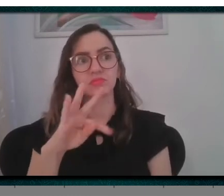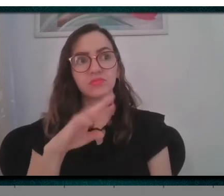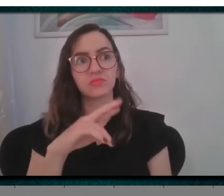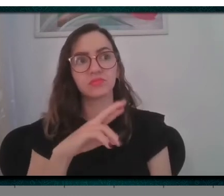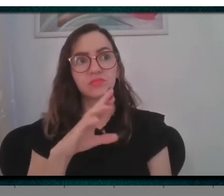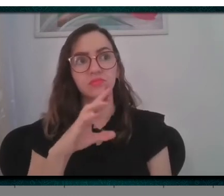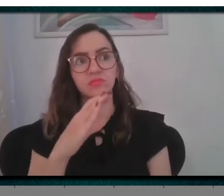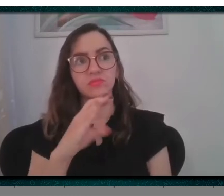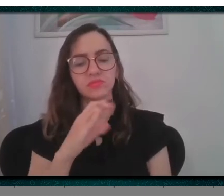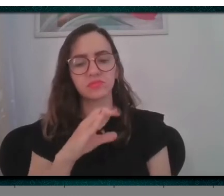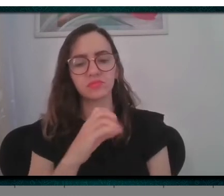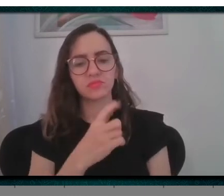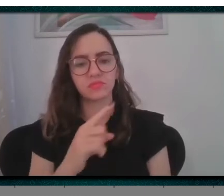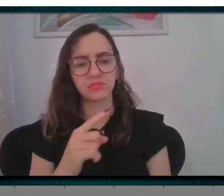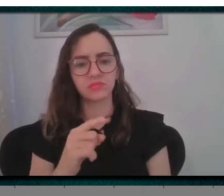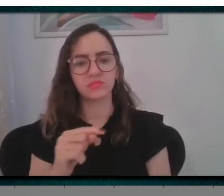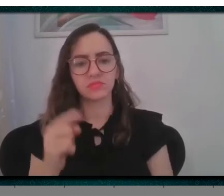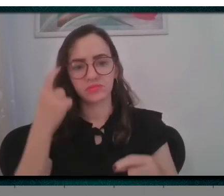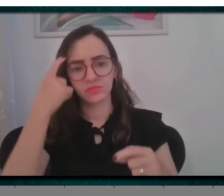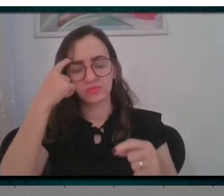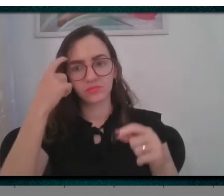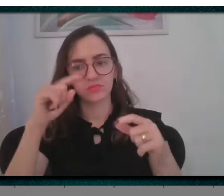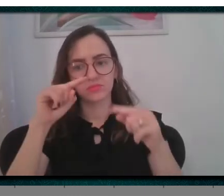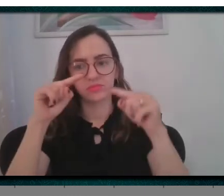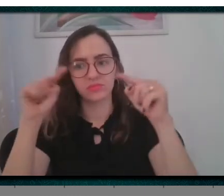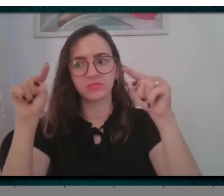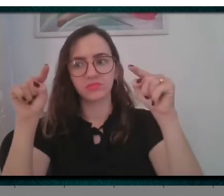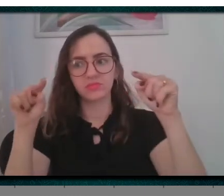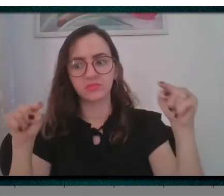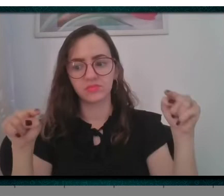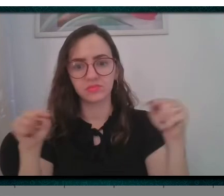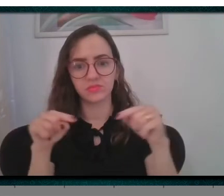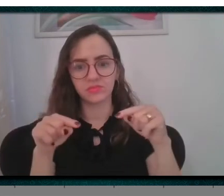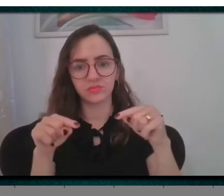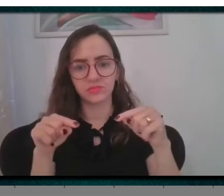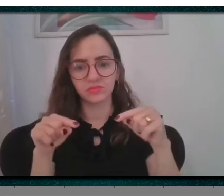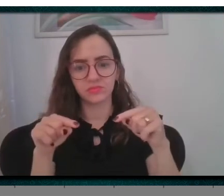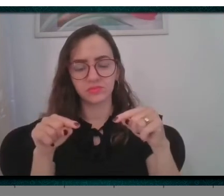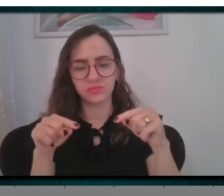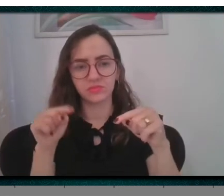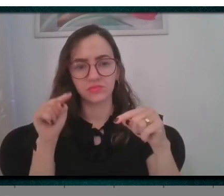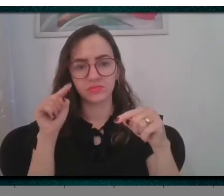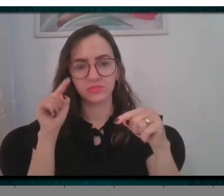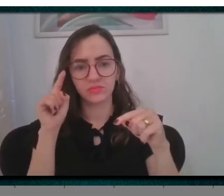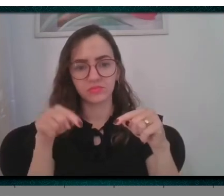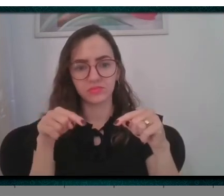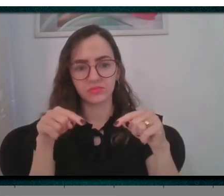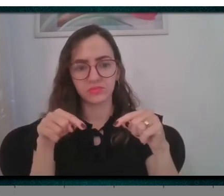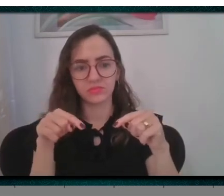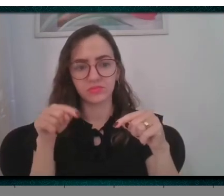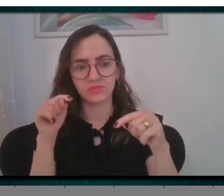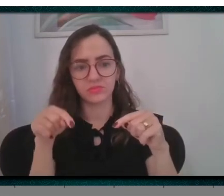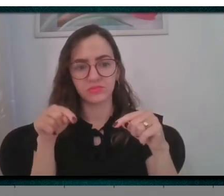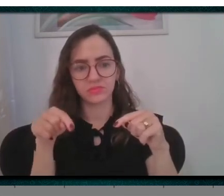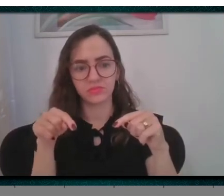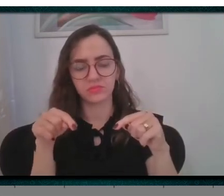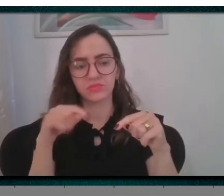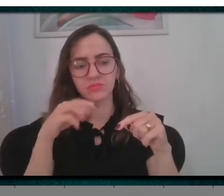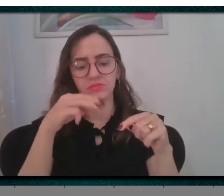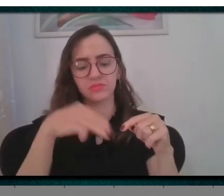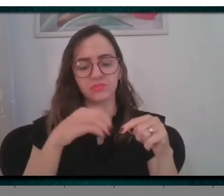verem conchetes, isso de cá é mols por litro.